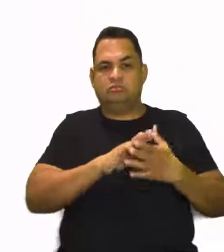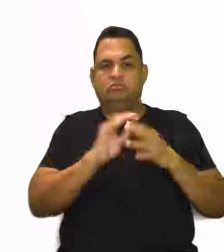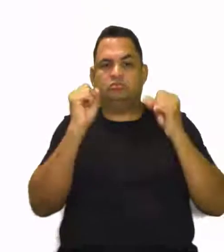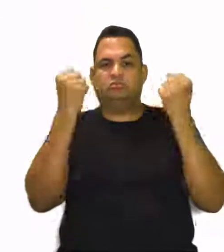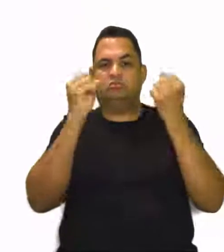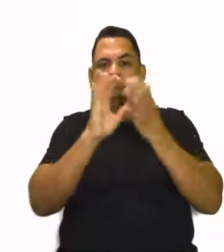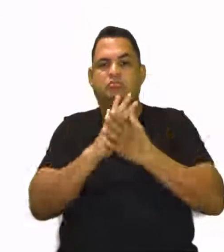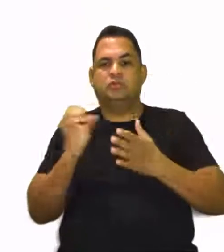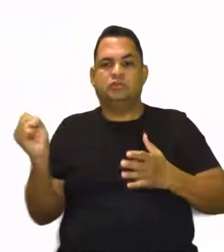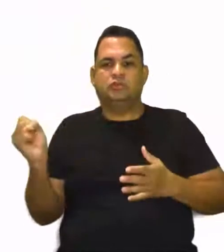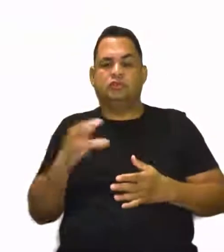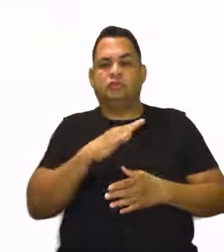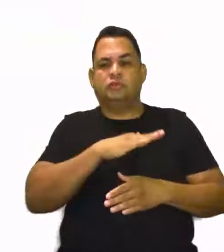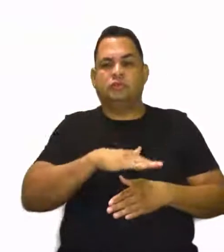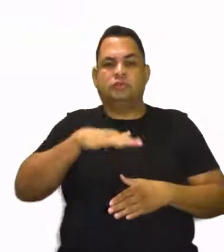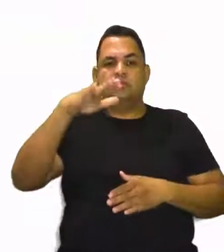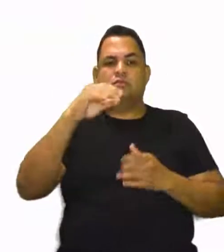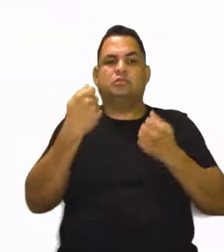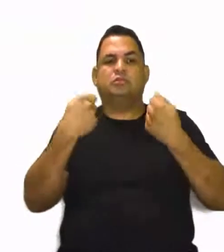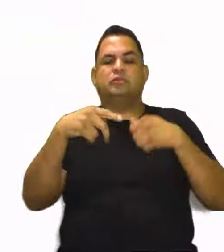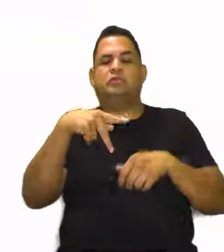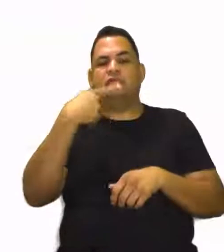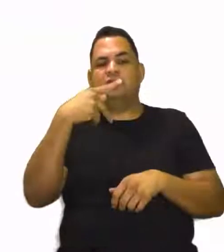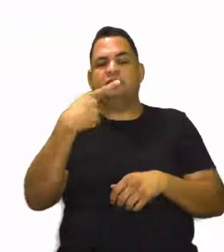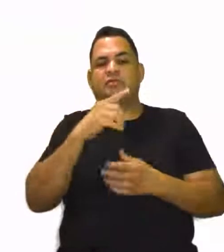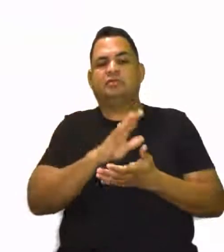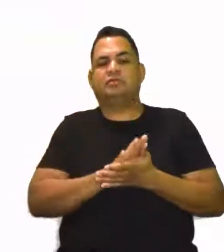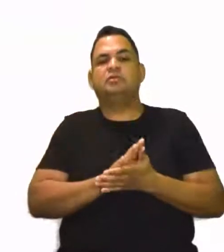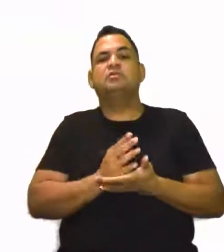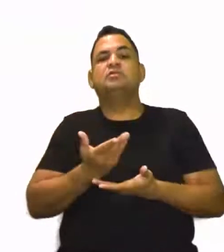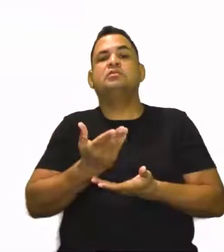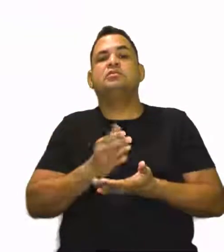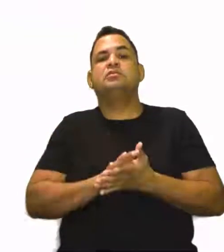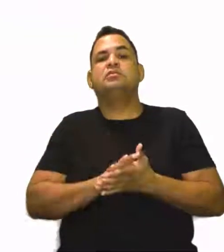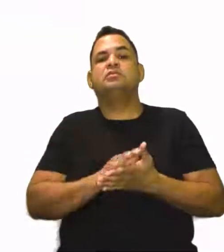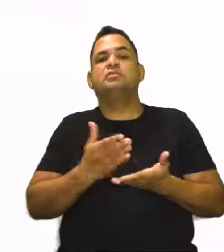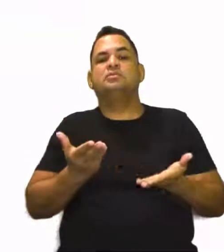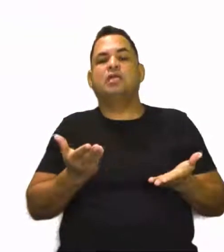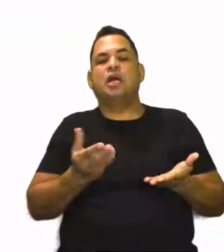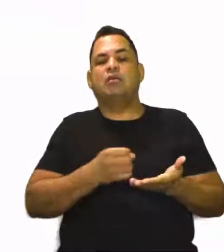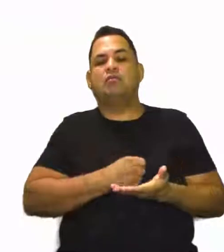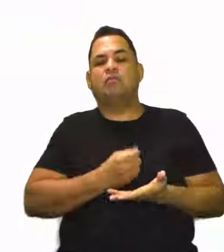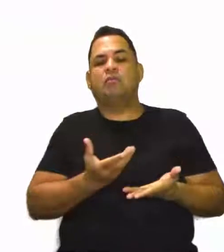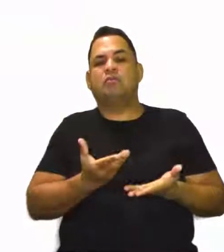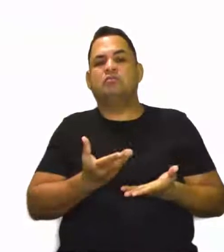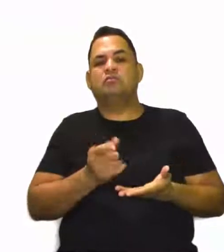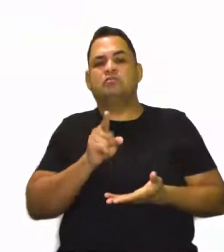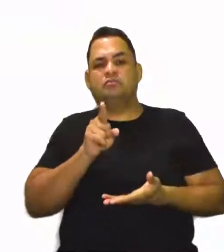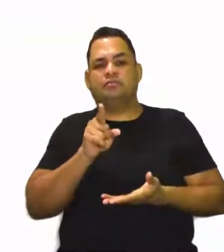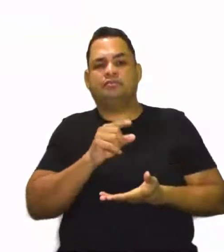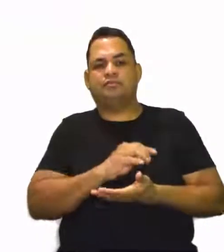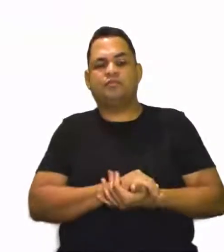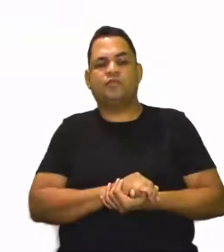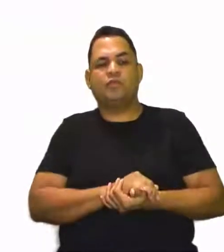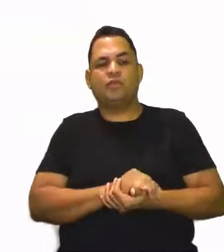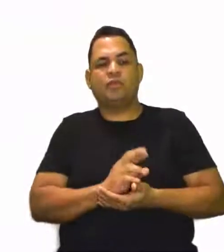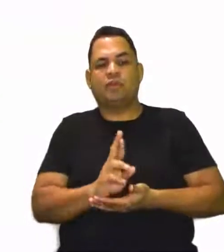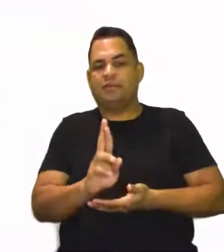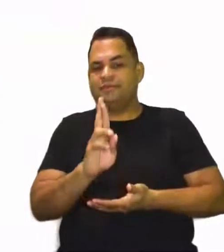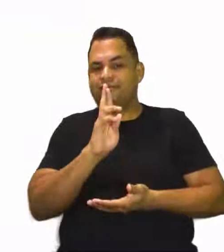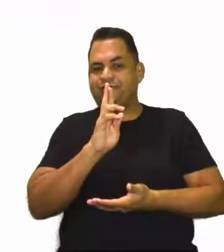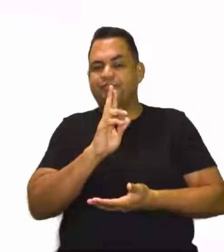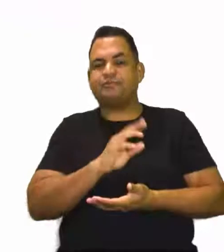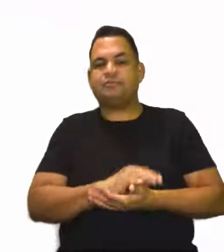adultos, pode-se afirmar que... Então, aqui nós queremos saber sobre a sessão de exercícios, né? Vou subir logo a resposta para a